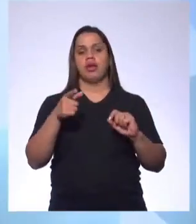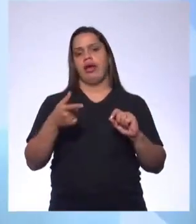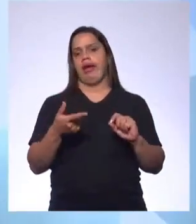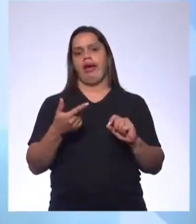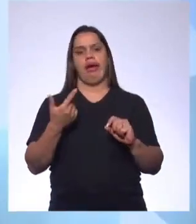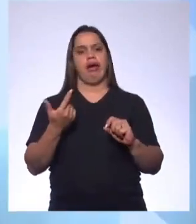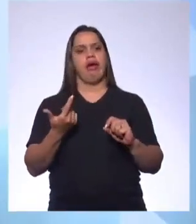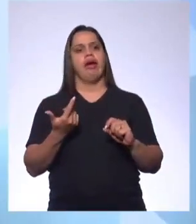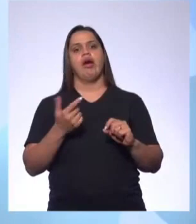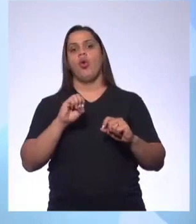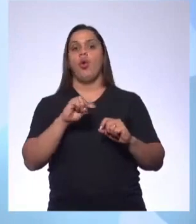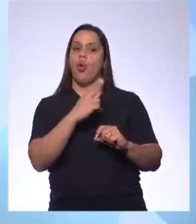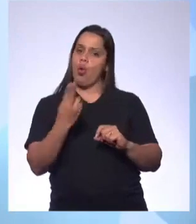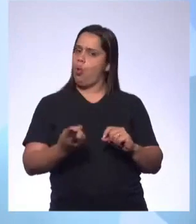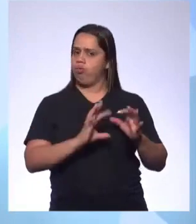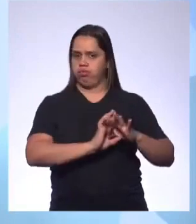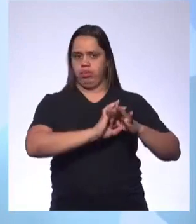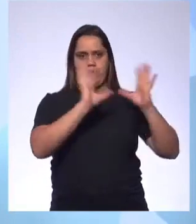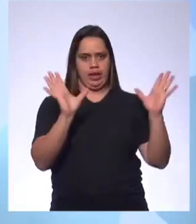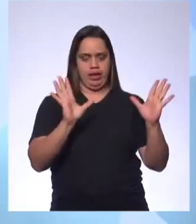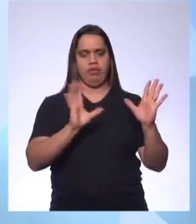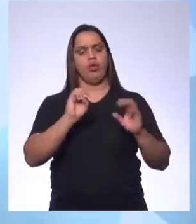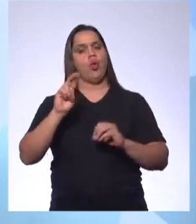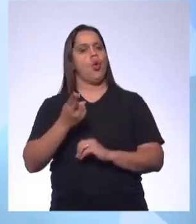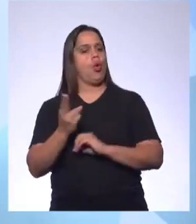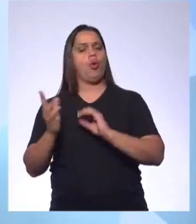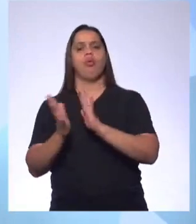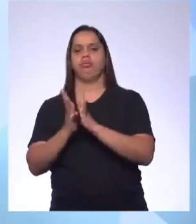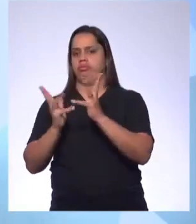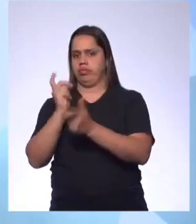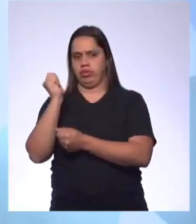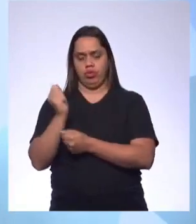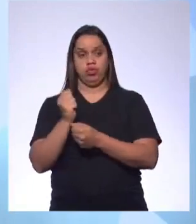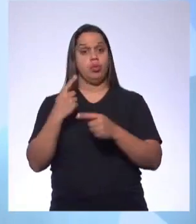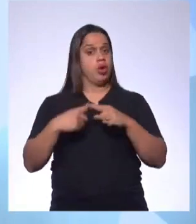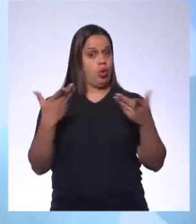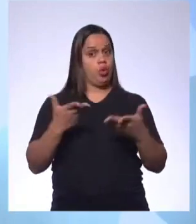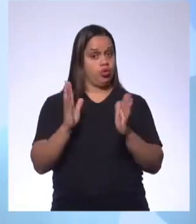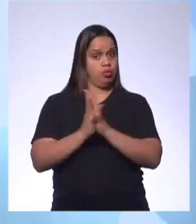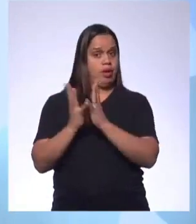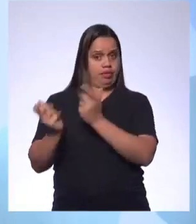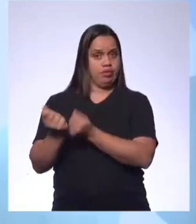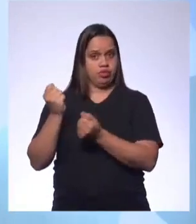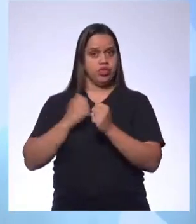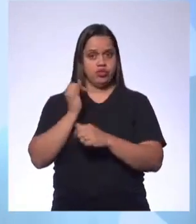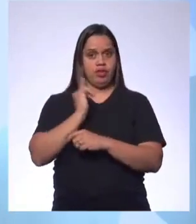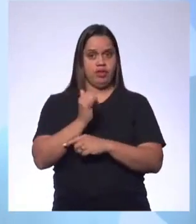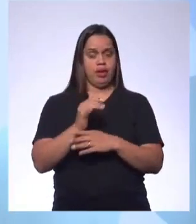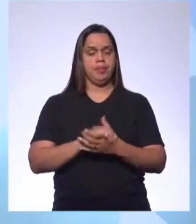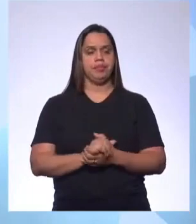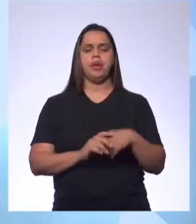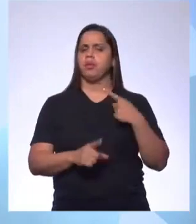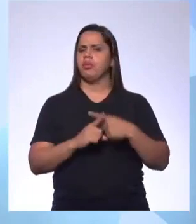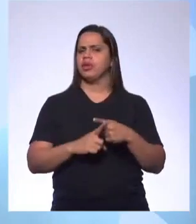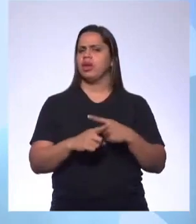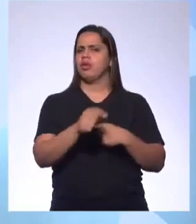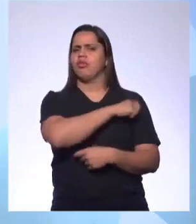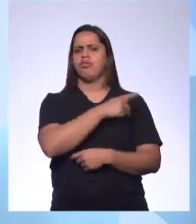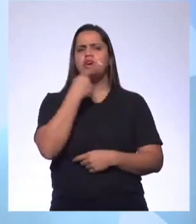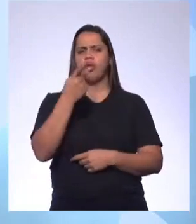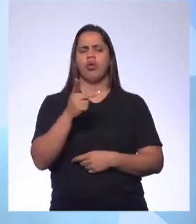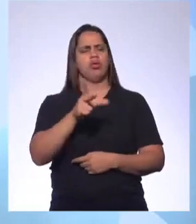ou maravilhoso, que hoje a gente vai para o conto maravilhoso, tá? É saber que, sim, os alunos falaram assim,